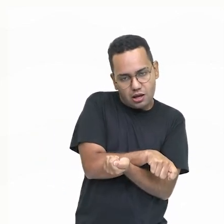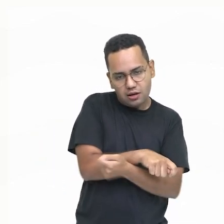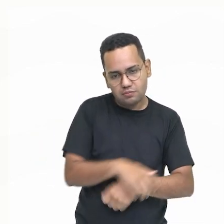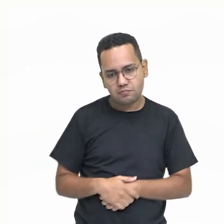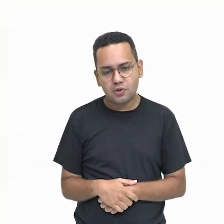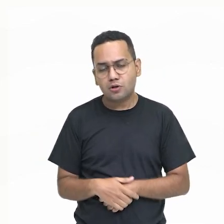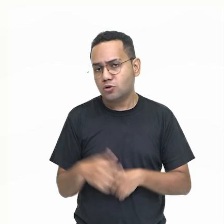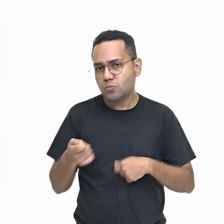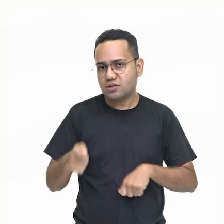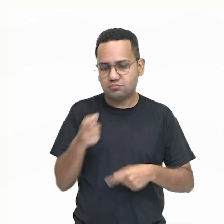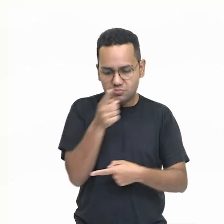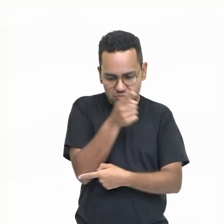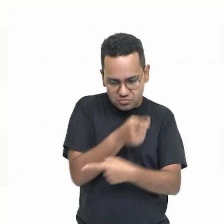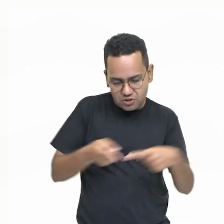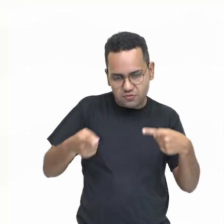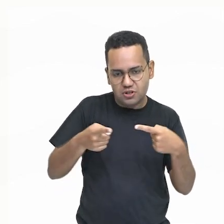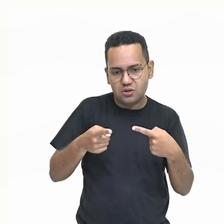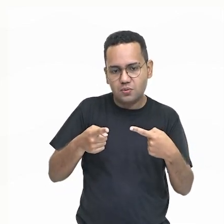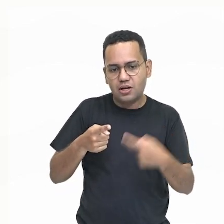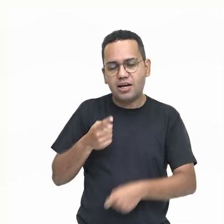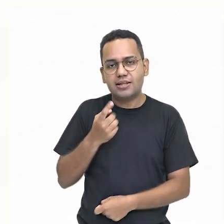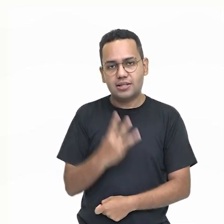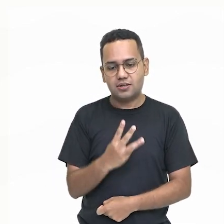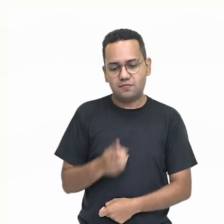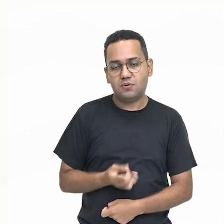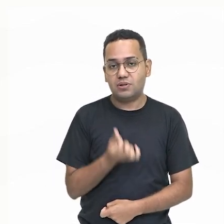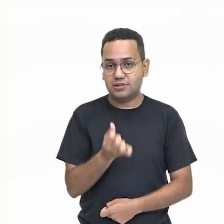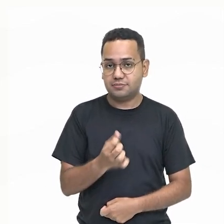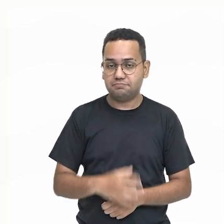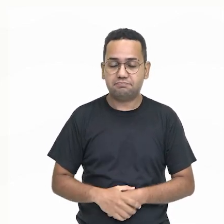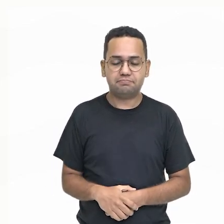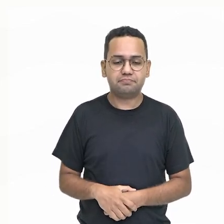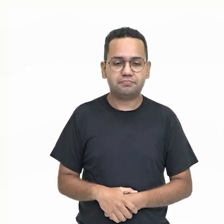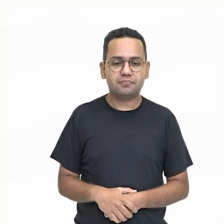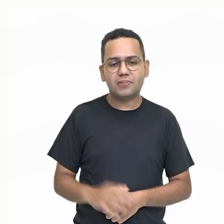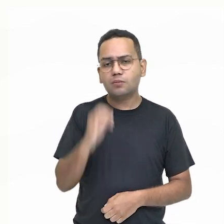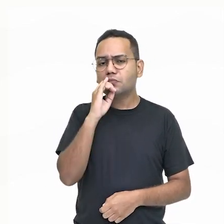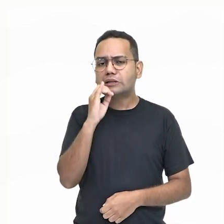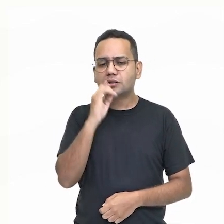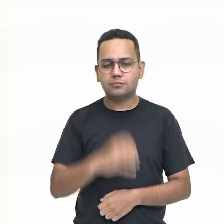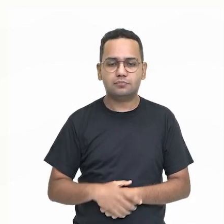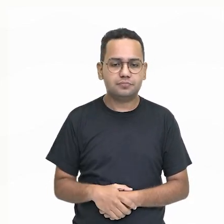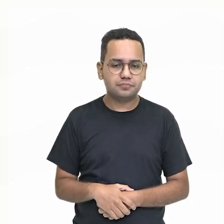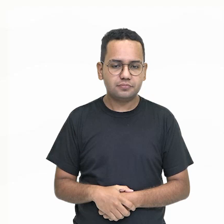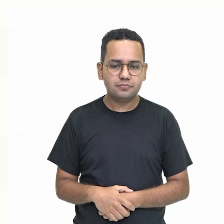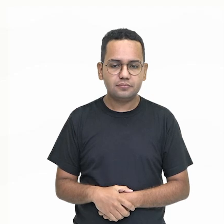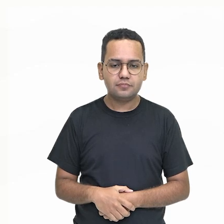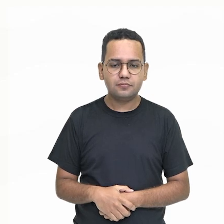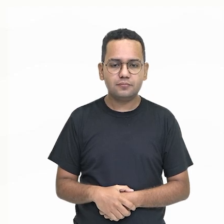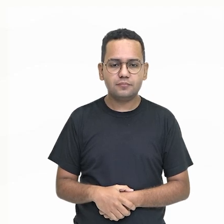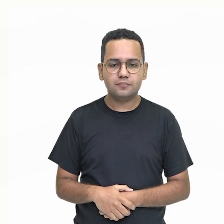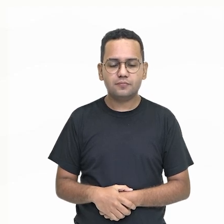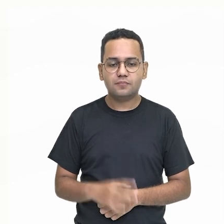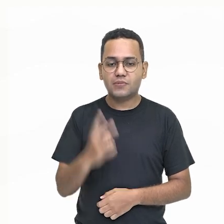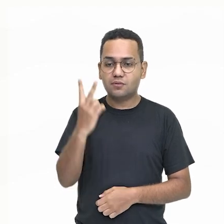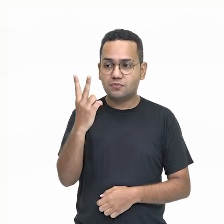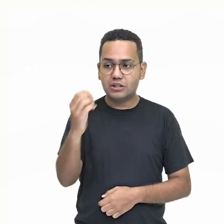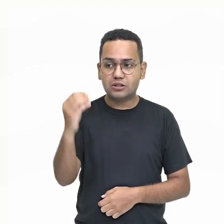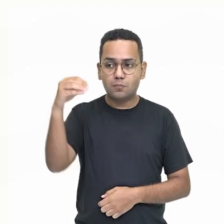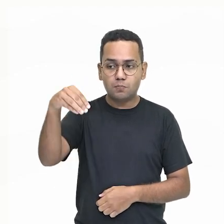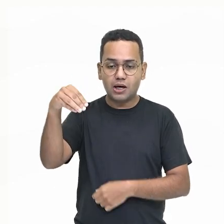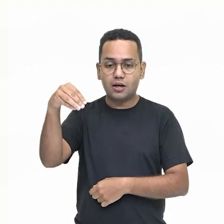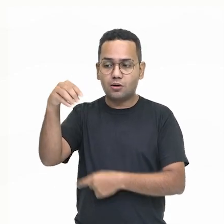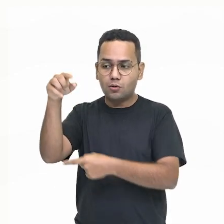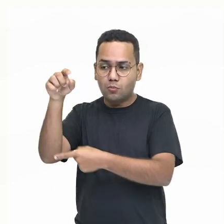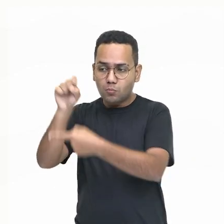você divide pelo fator 3,6 um exemplo 20 m/s Quanto é